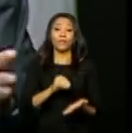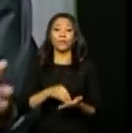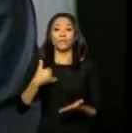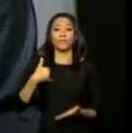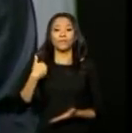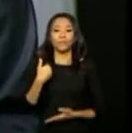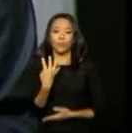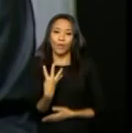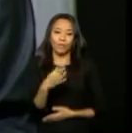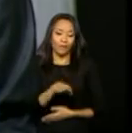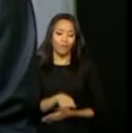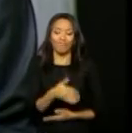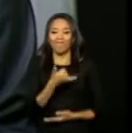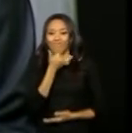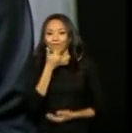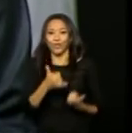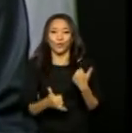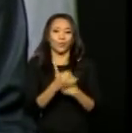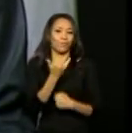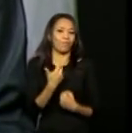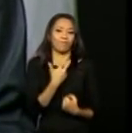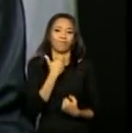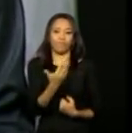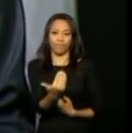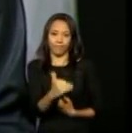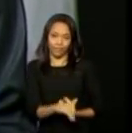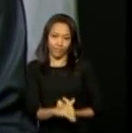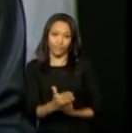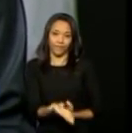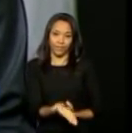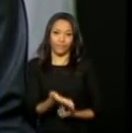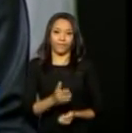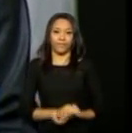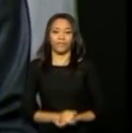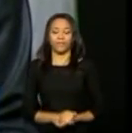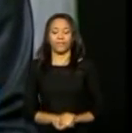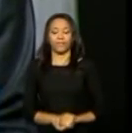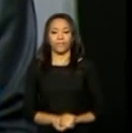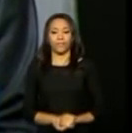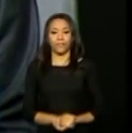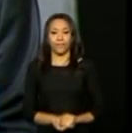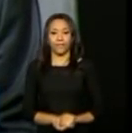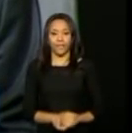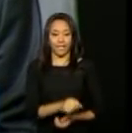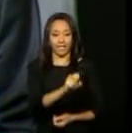um evento desse tipo é muito maçante para ele, e ele ia quebrar o protocolo excessivamente.